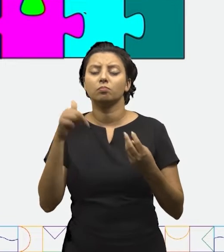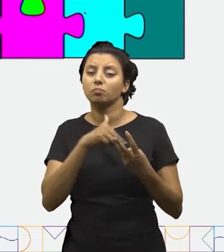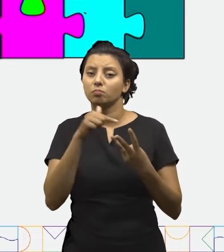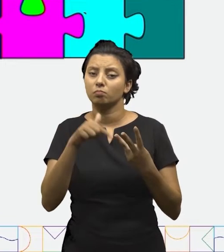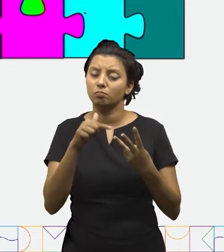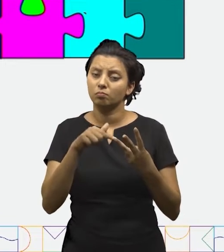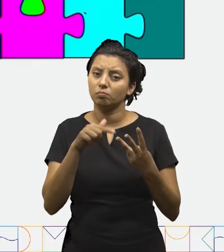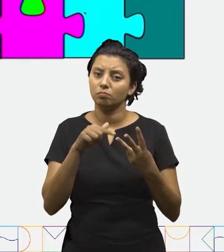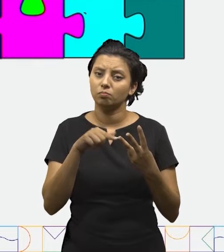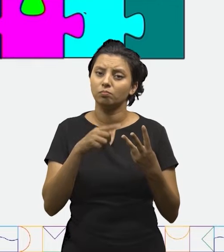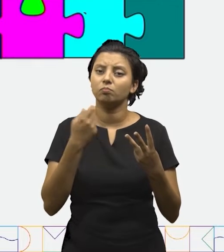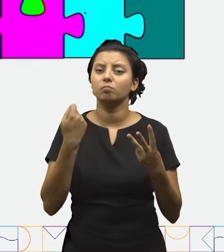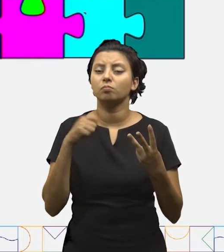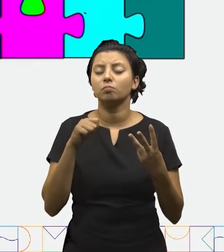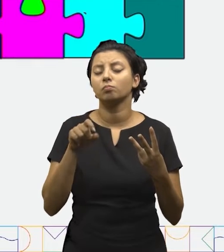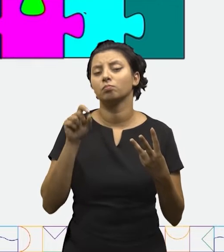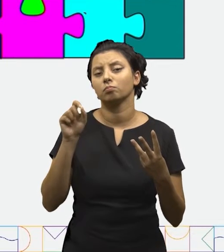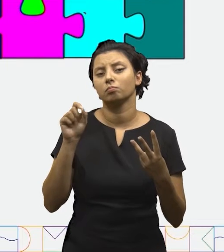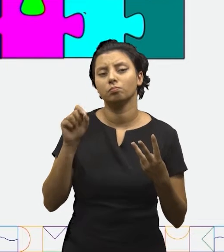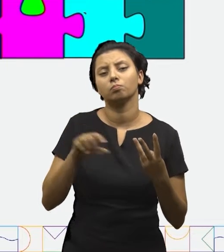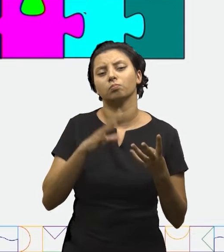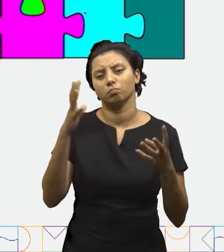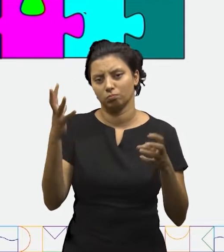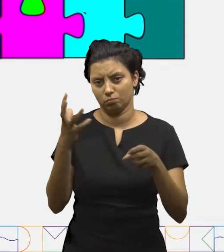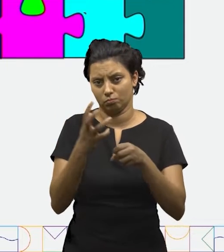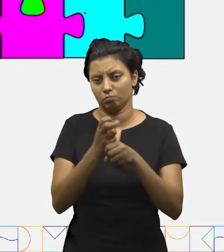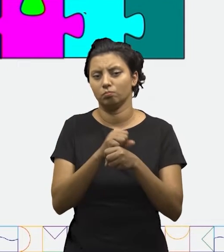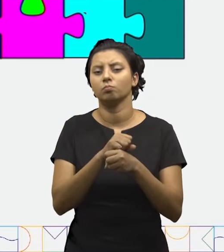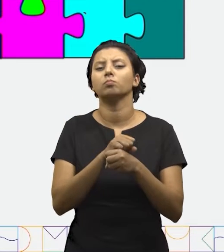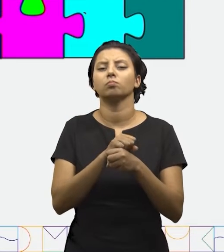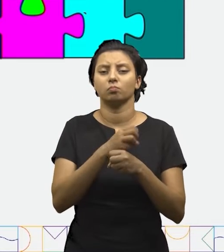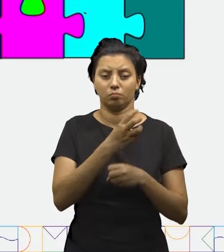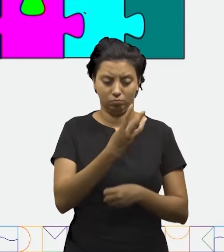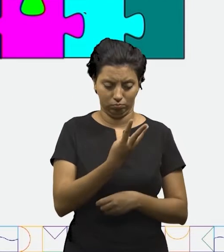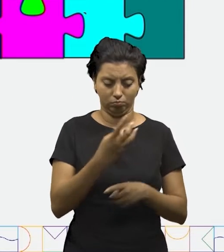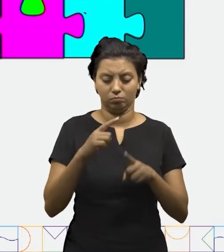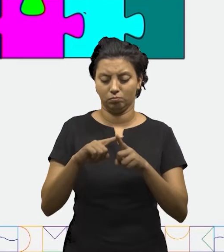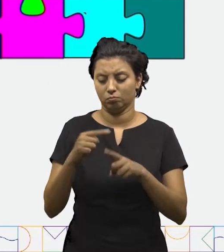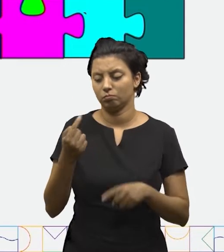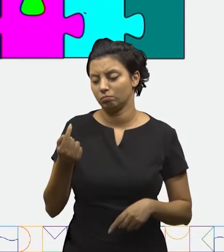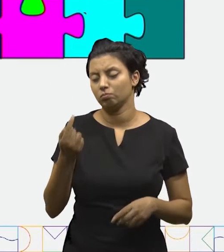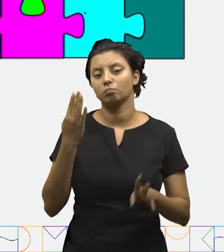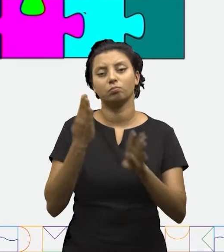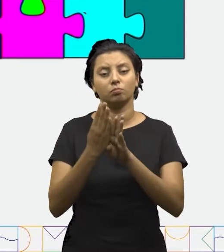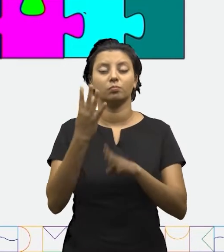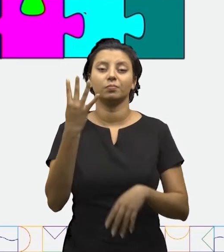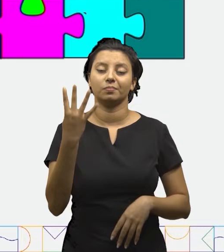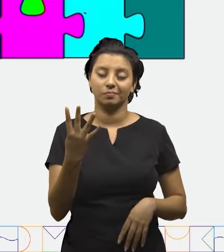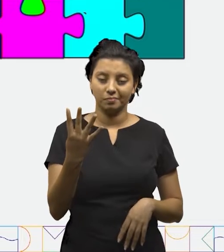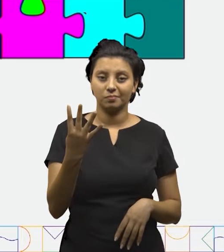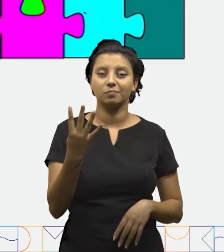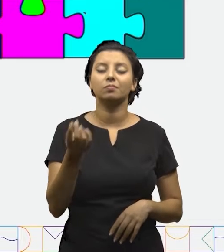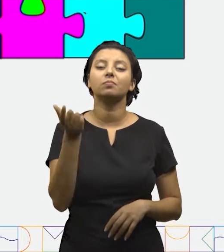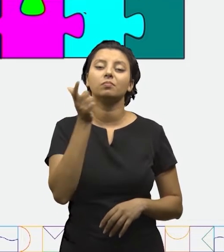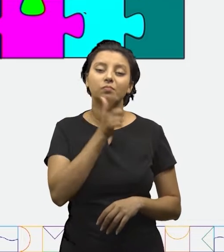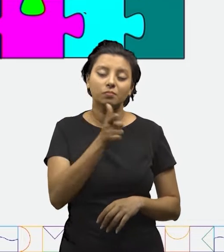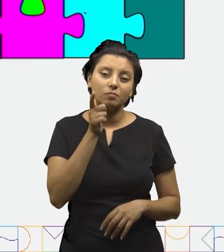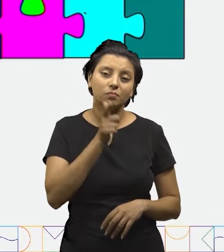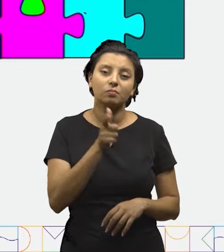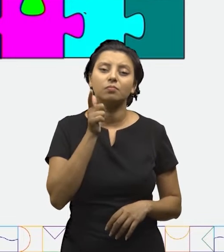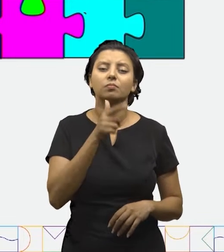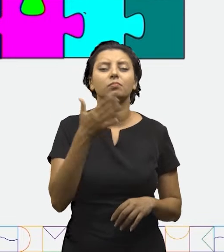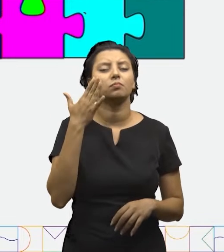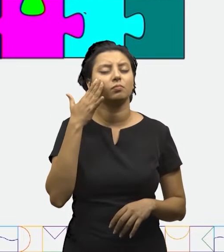terceiro quebra-cabeça, bastou somarmos 3 mais 1 e tivemos 4. E